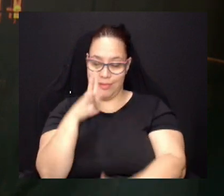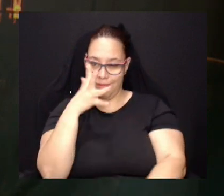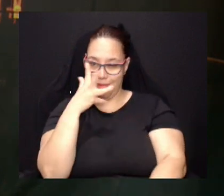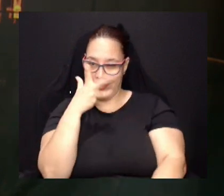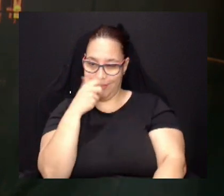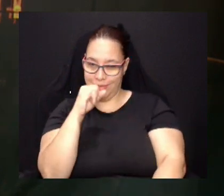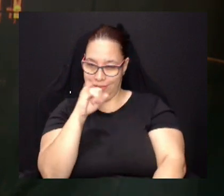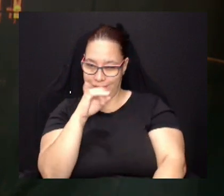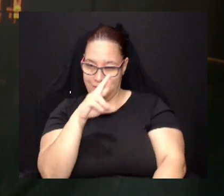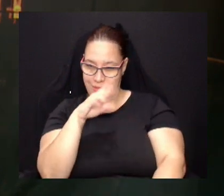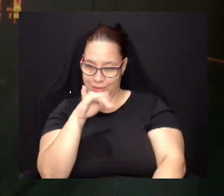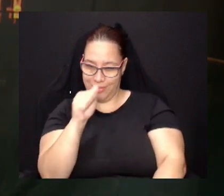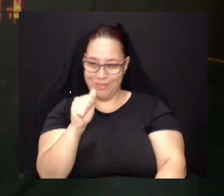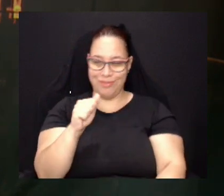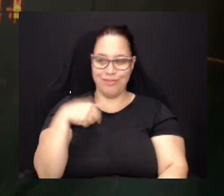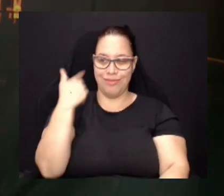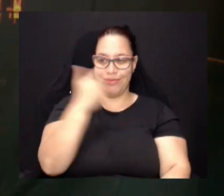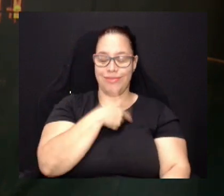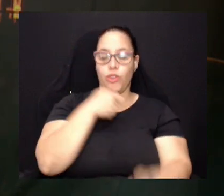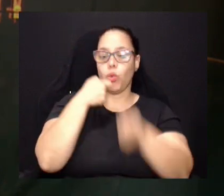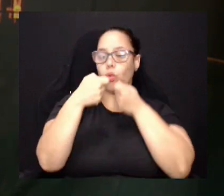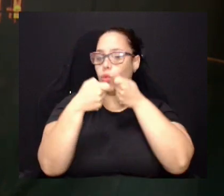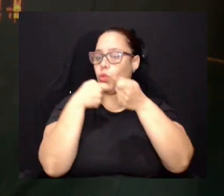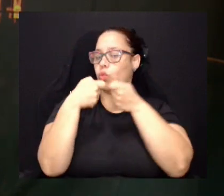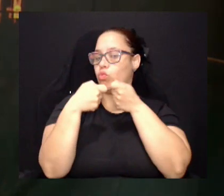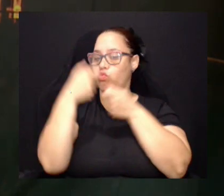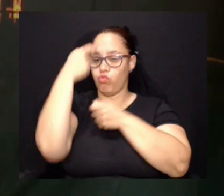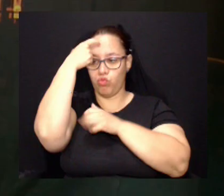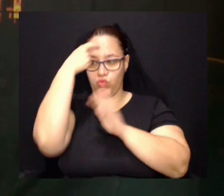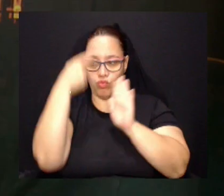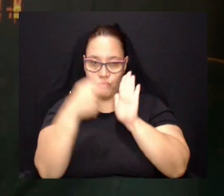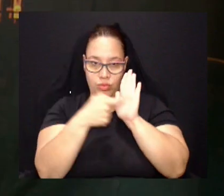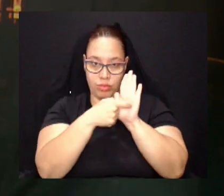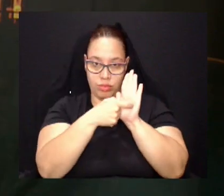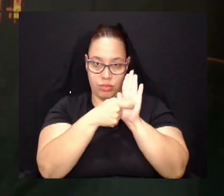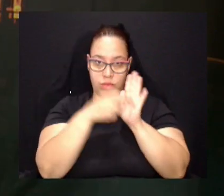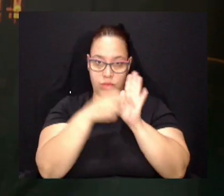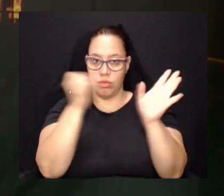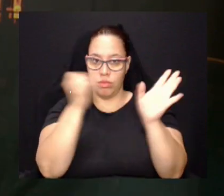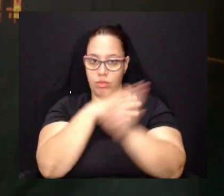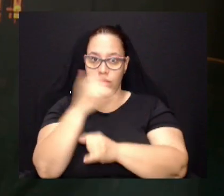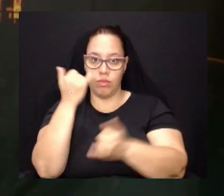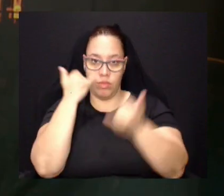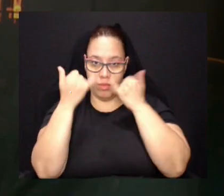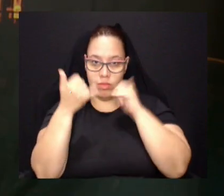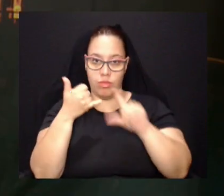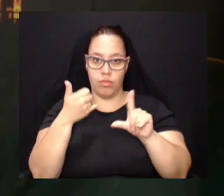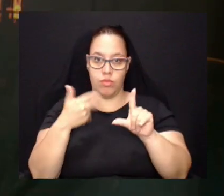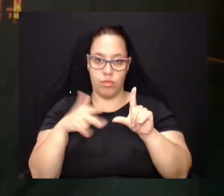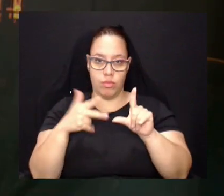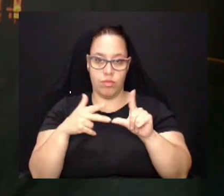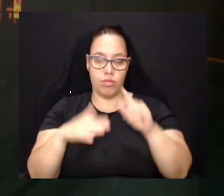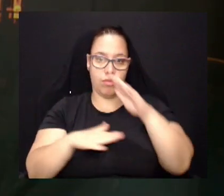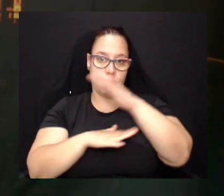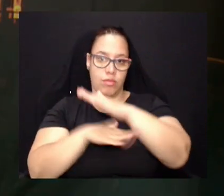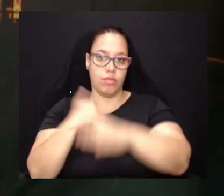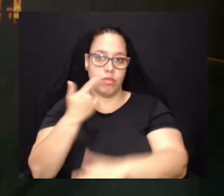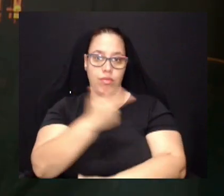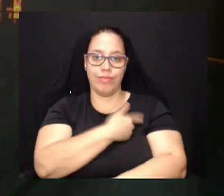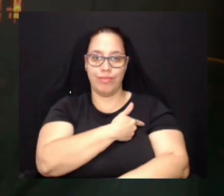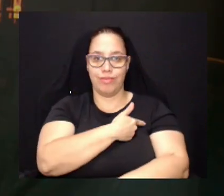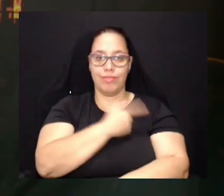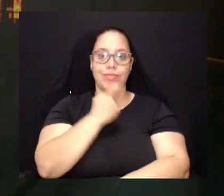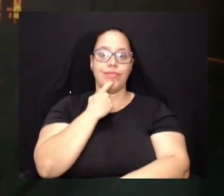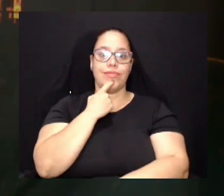Íria, nossa jornalista de inteligência artificial, que atualiza informações aqui de Campinas, da Câmara, nosso Legislativo,